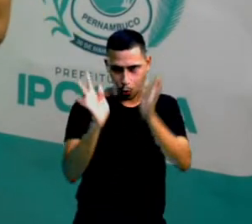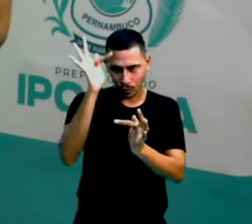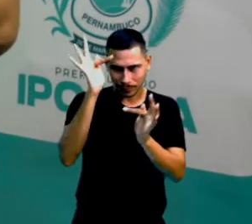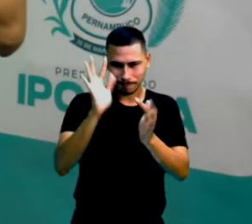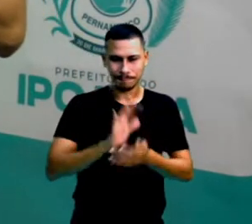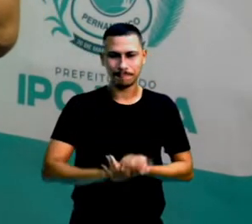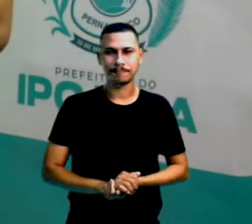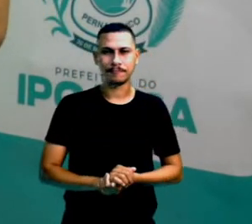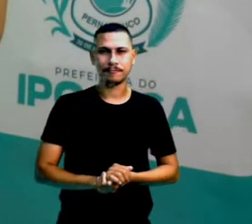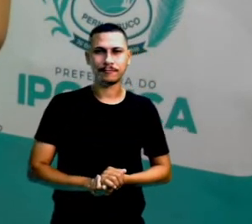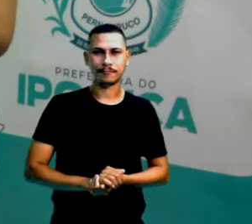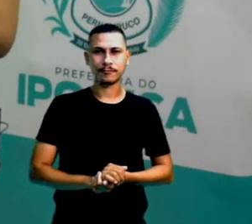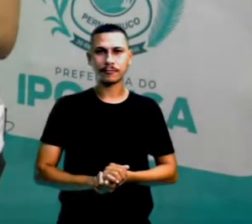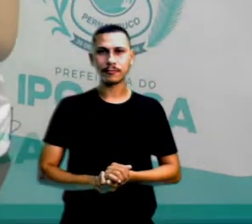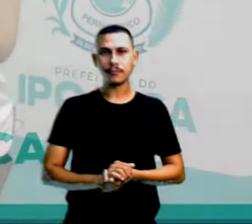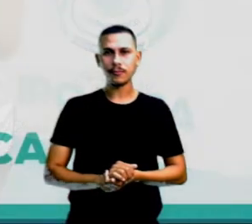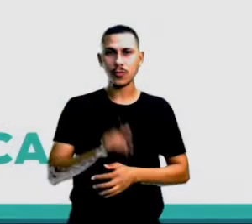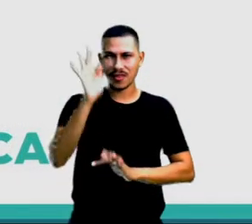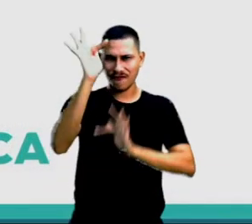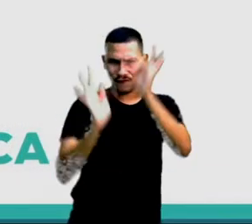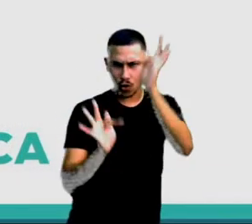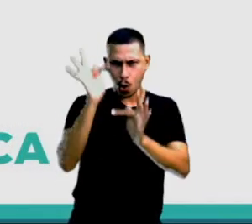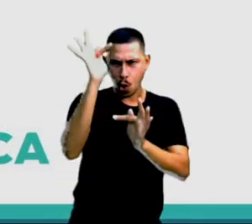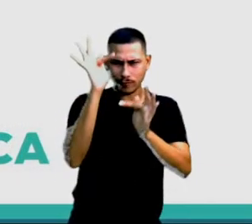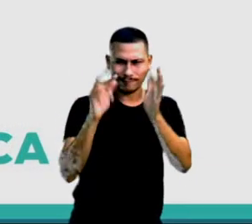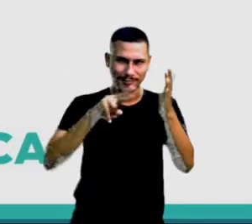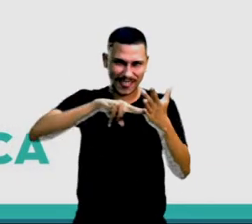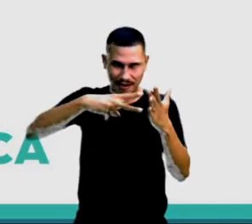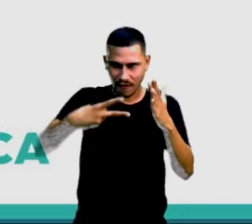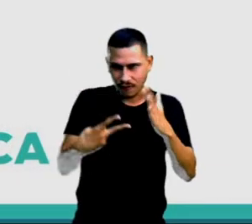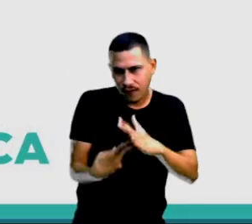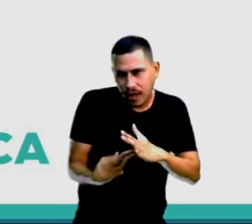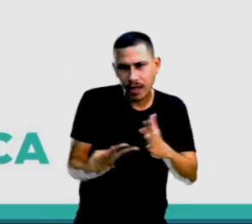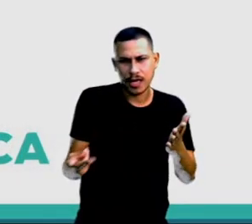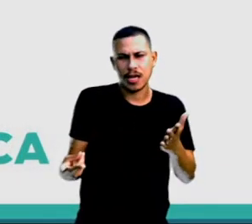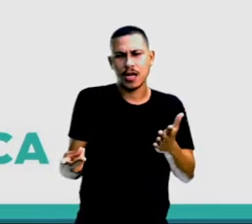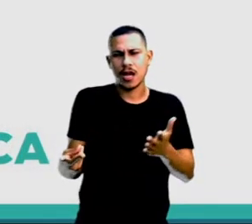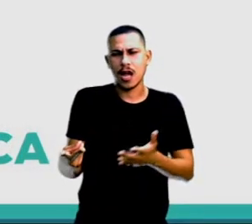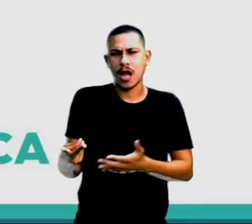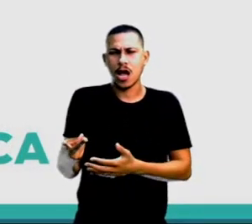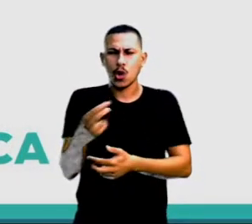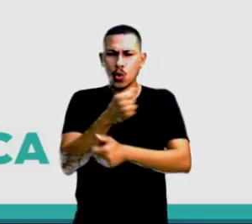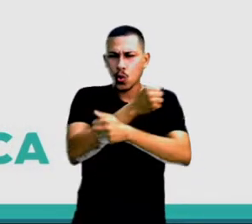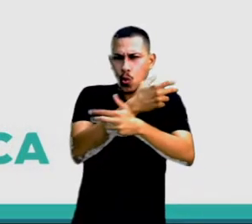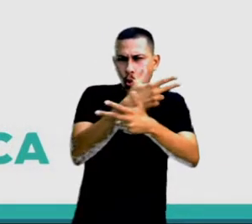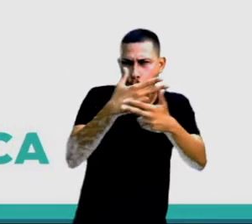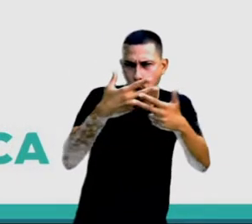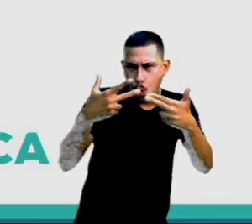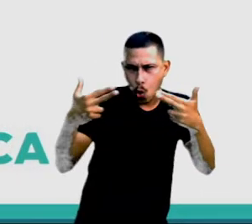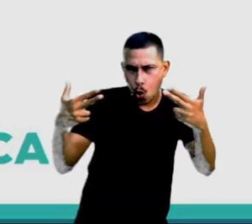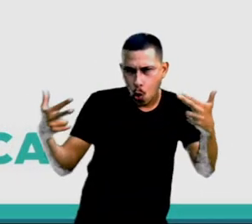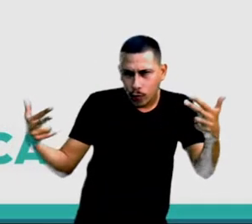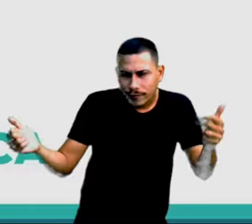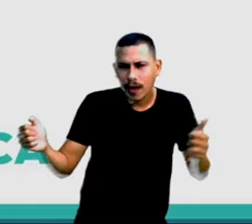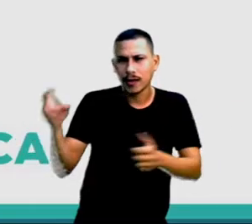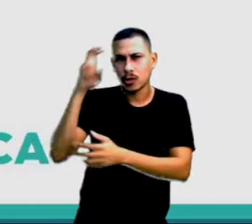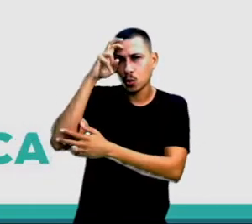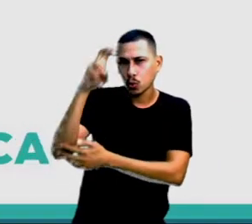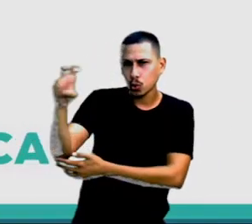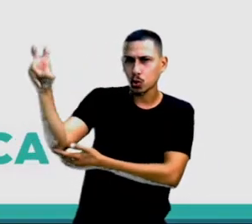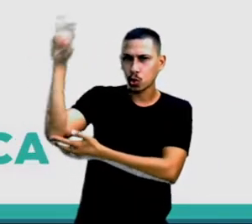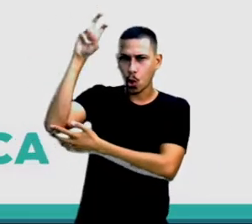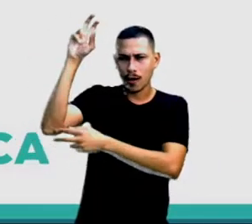definição? Vamos lá. Folclore é o conjunto de manifestações da cultura